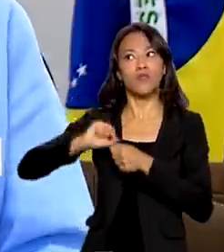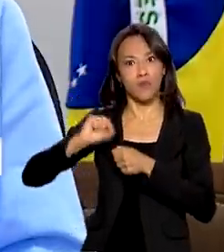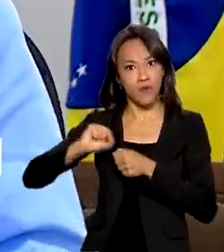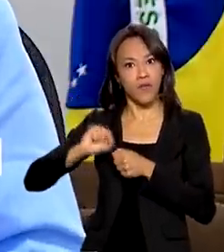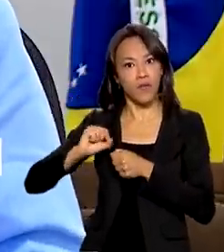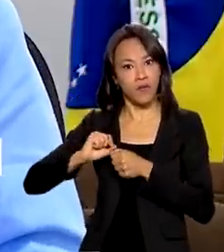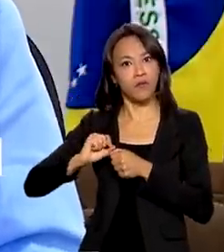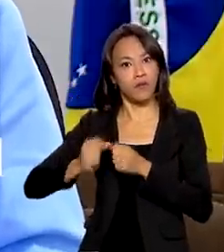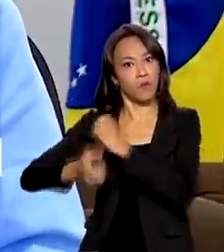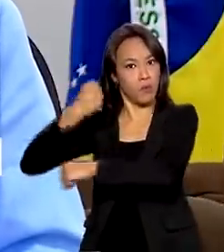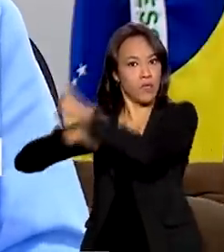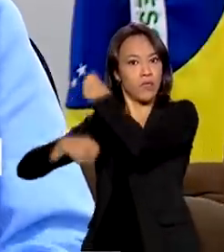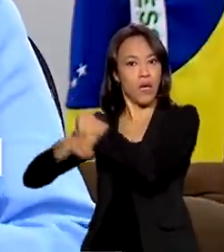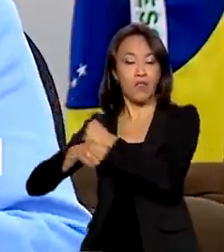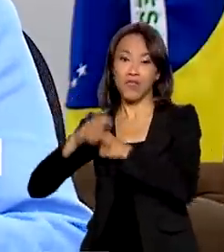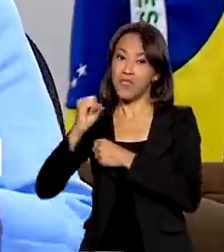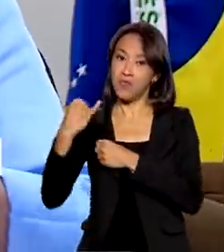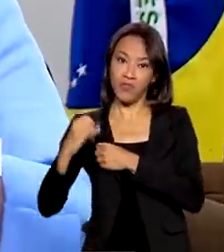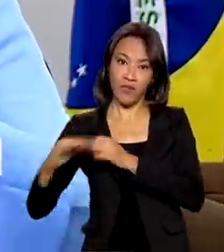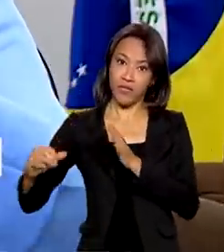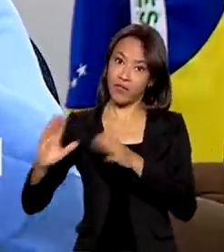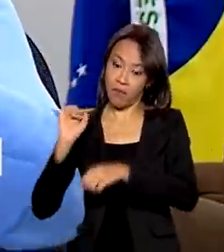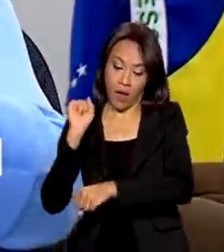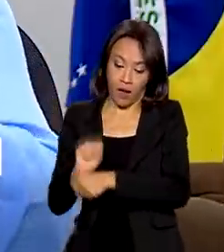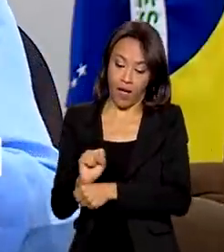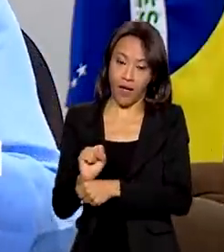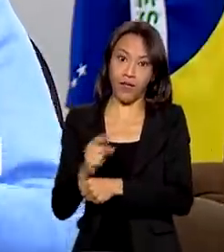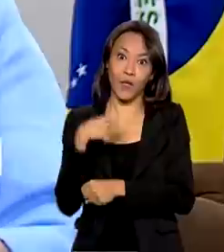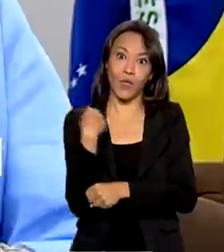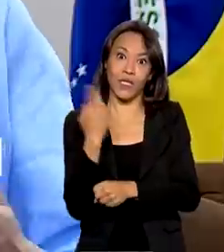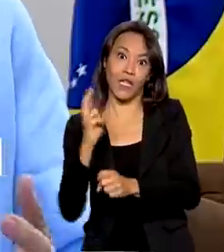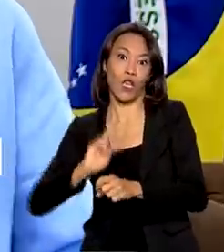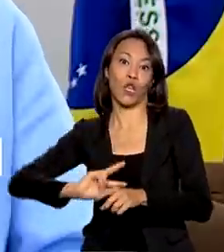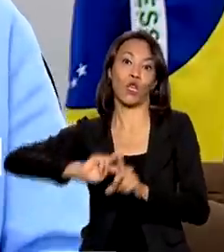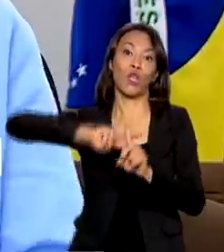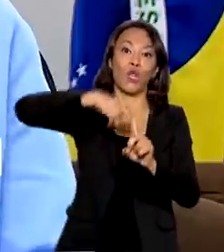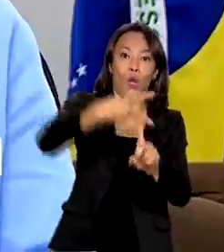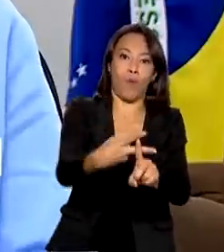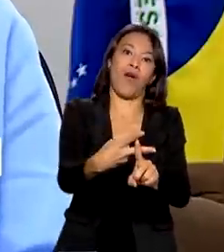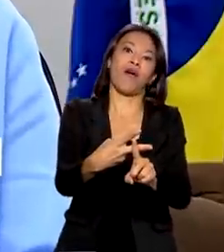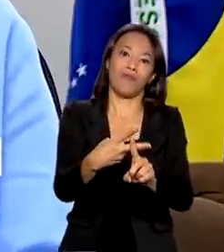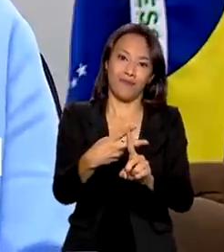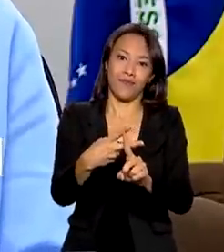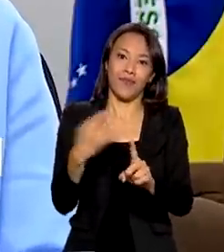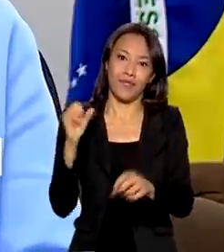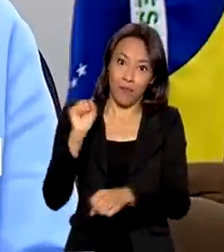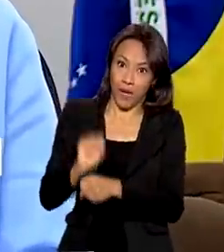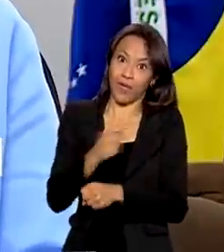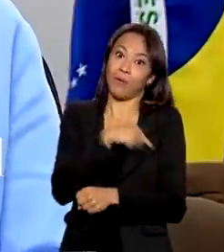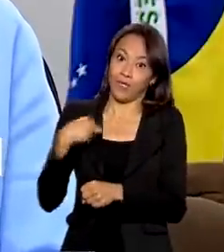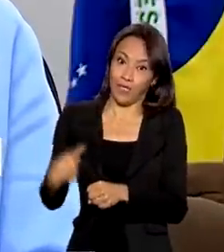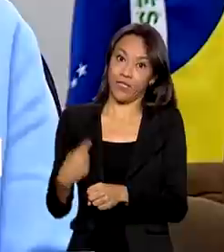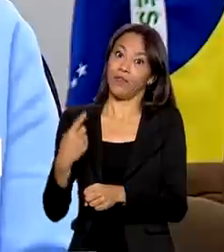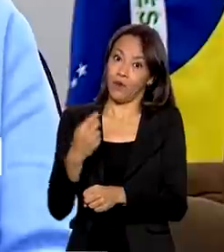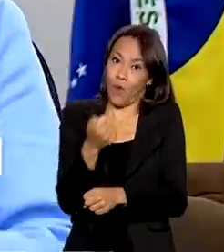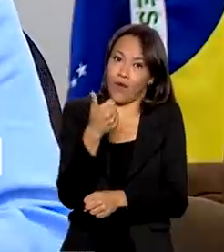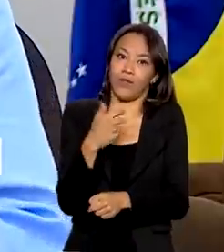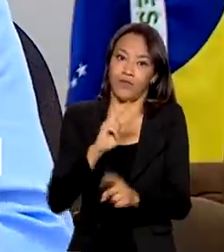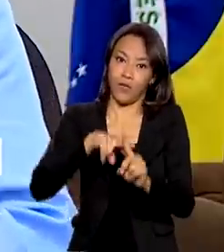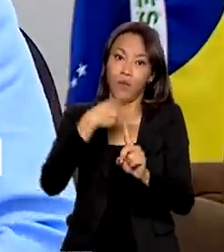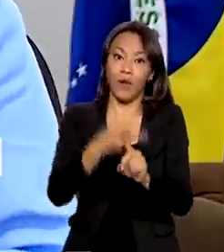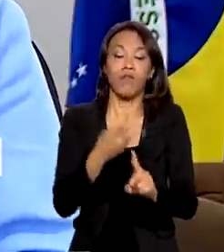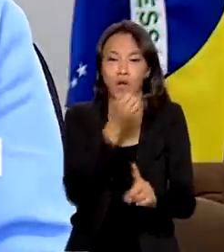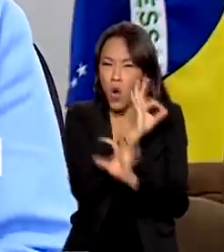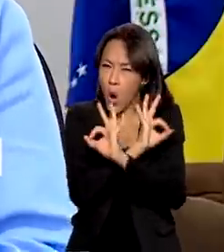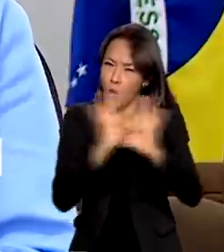passado se não tivesse essa suspensão eu acho que nós vamos quase que dobrar mas eu acho que foi um ótimo desempenho do